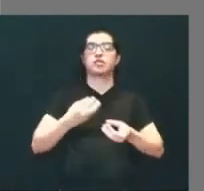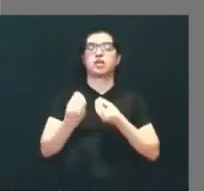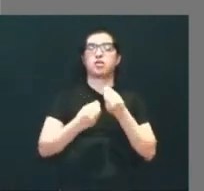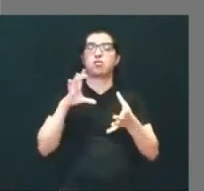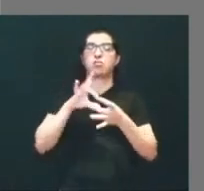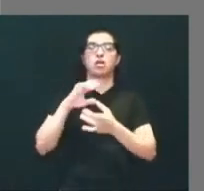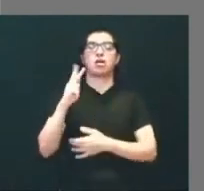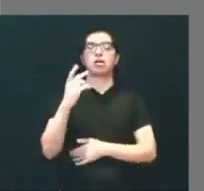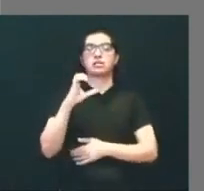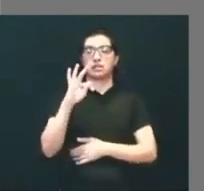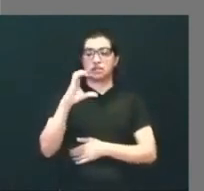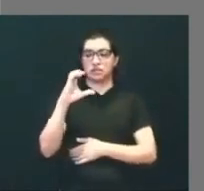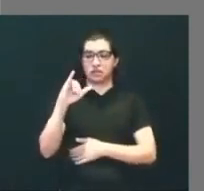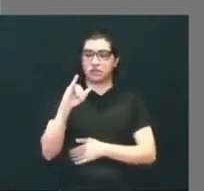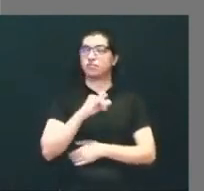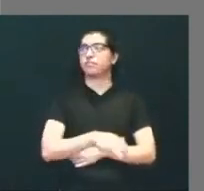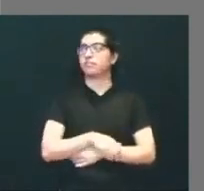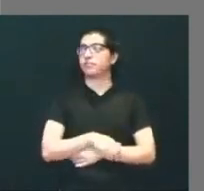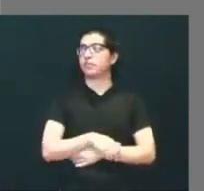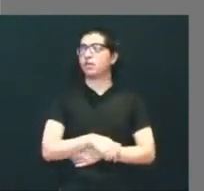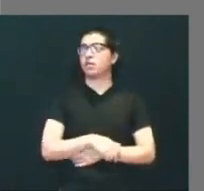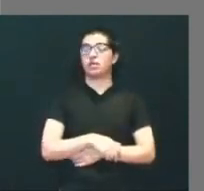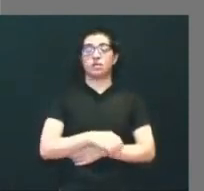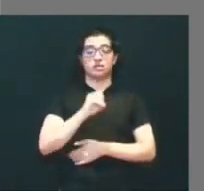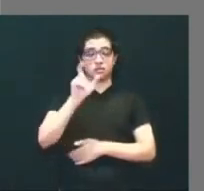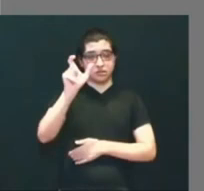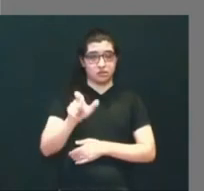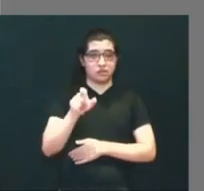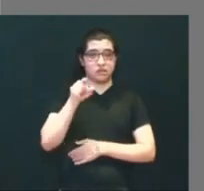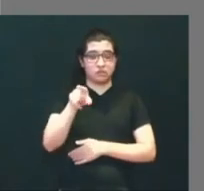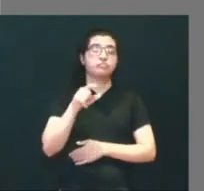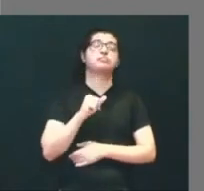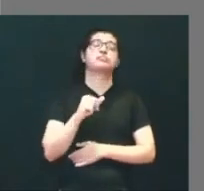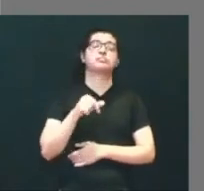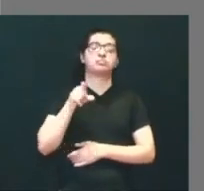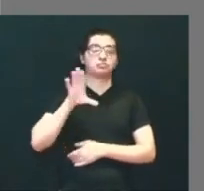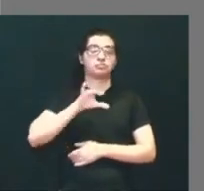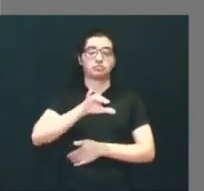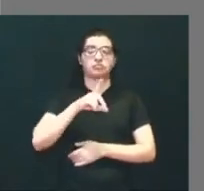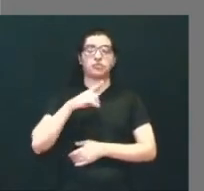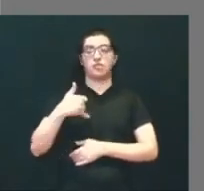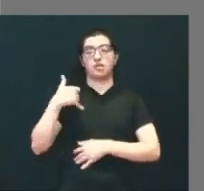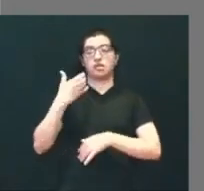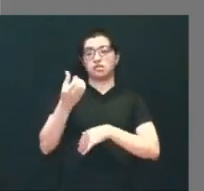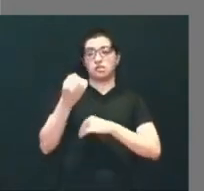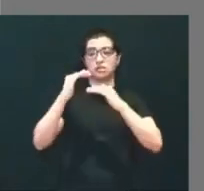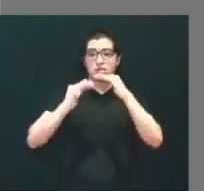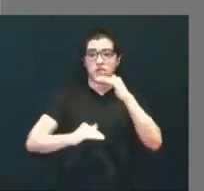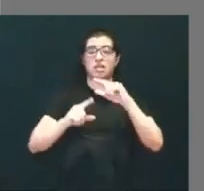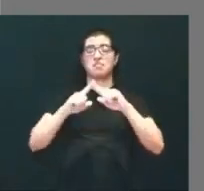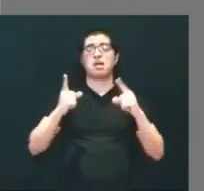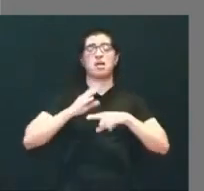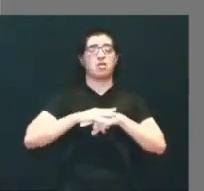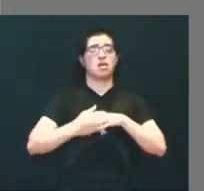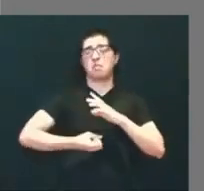chamado HCT-CI. Se o paciente tem menos de 60 anos, mas muitas